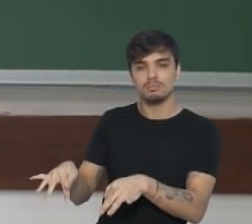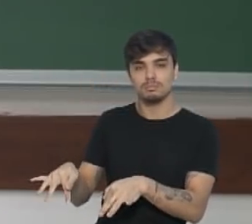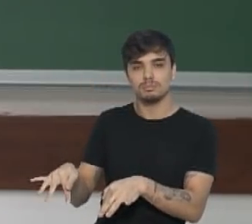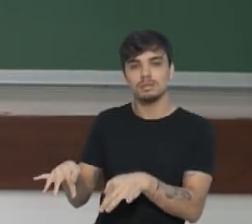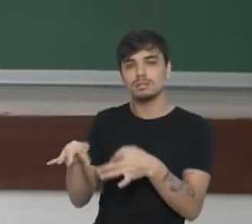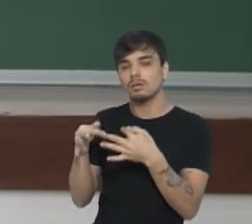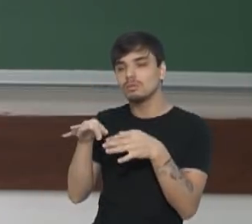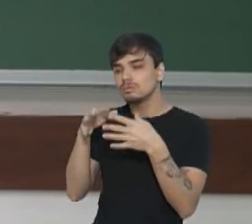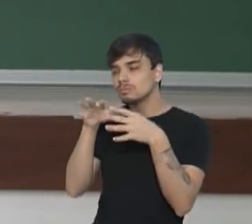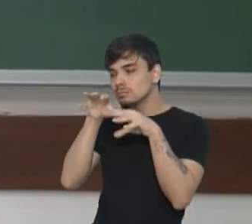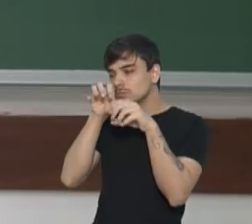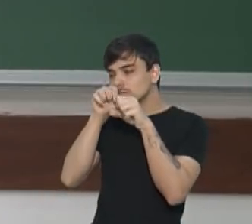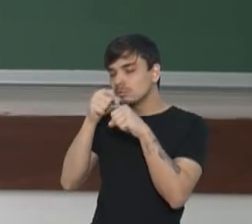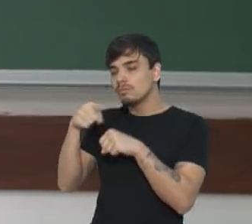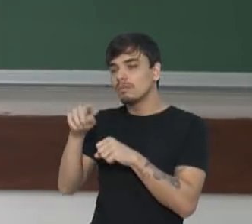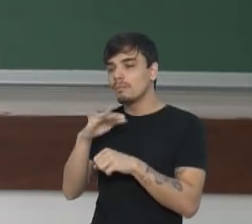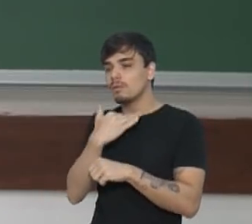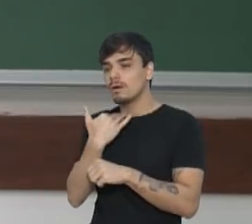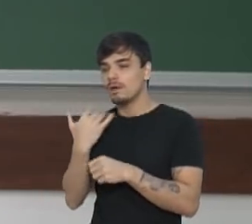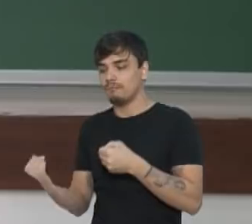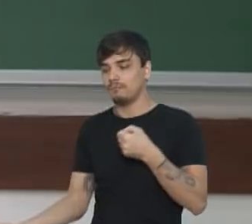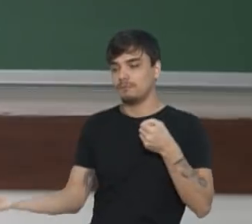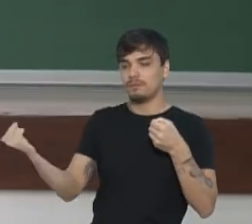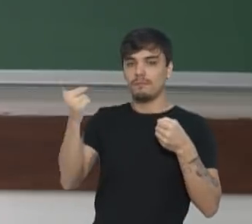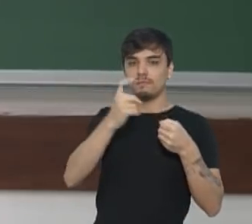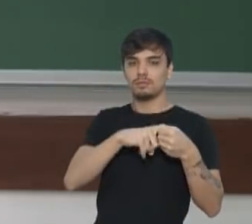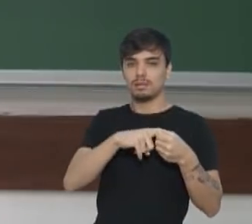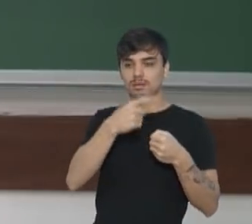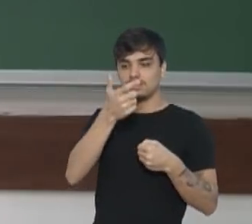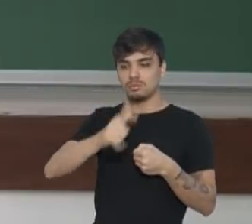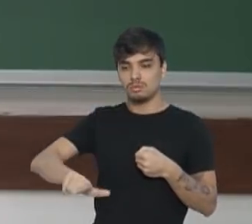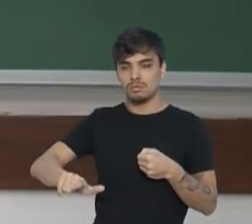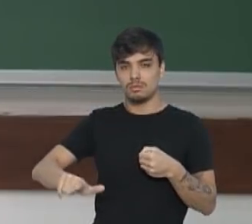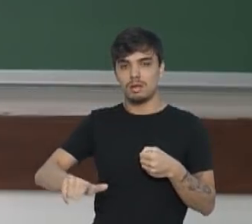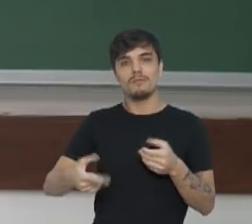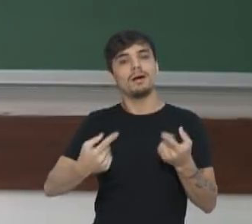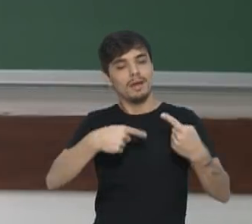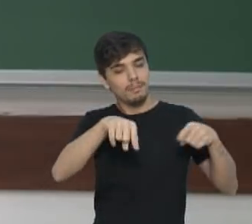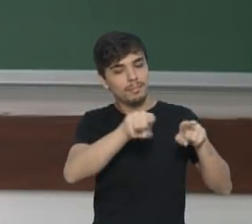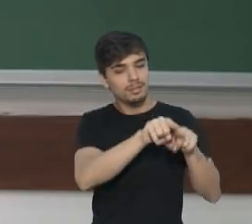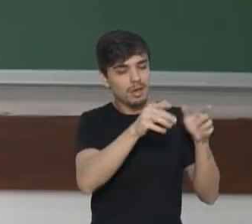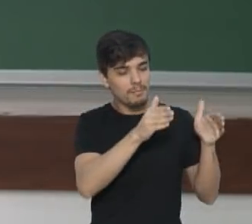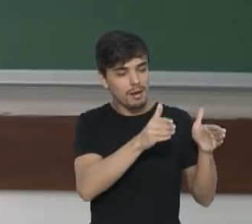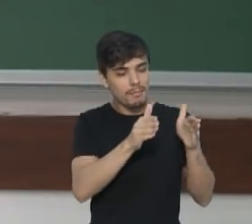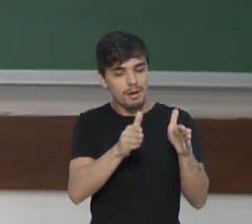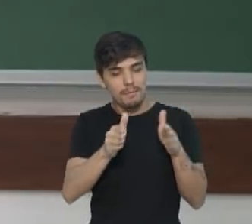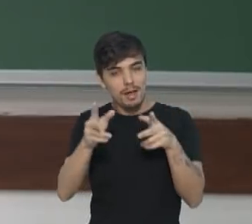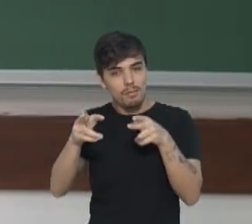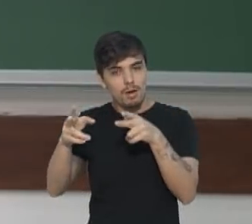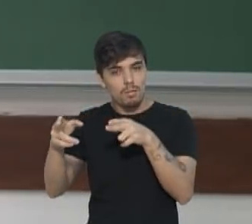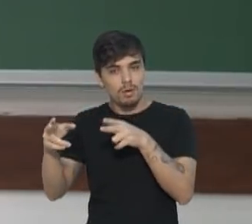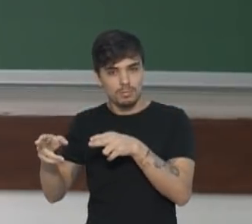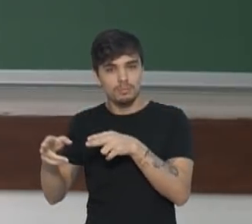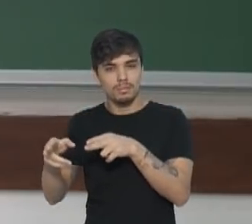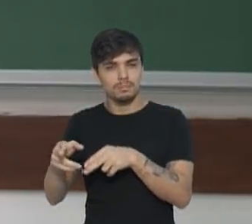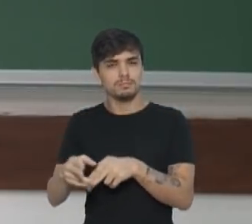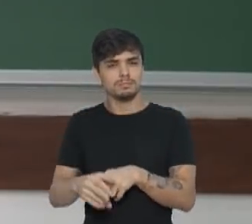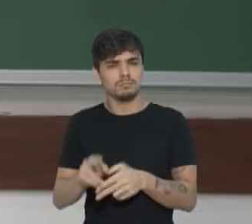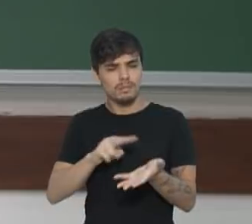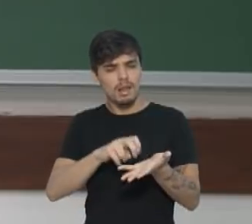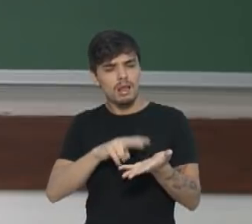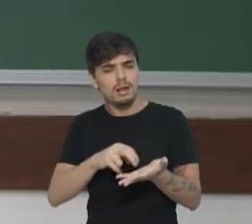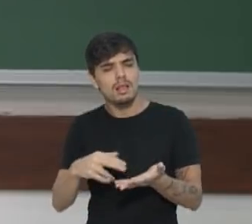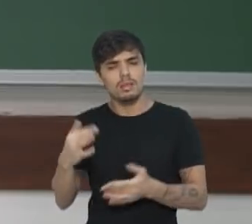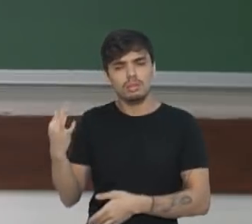começo e vai viver tudo de novo. E tudo na mesma ordem. Né? Tudo que você fez, que não fez, a alegria, a dor, né?